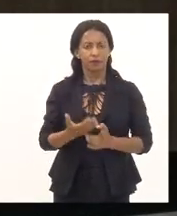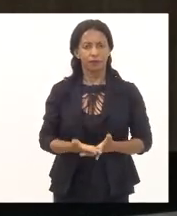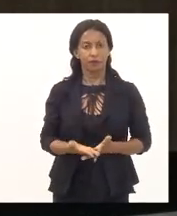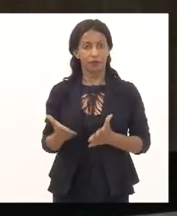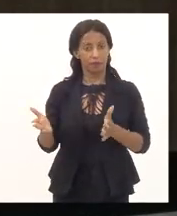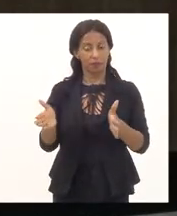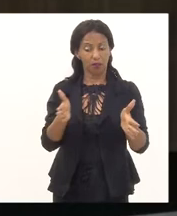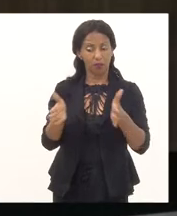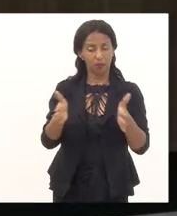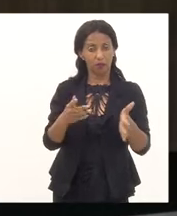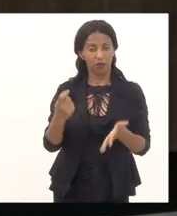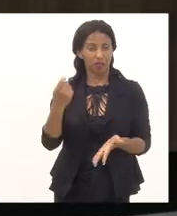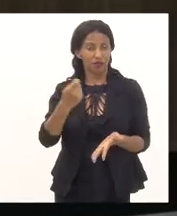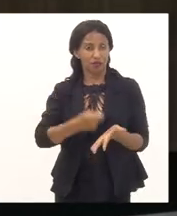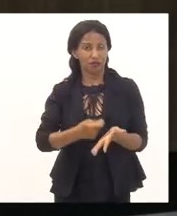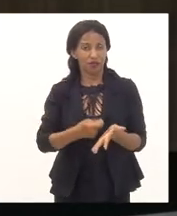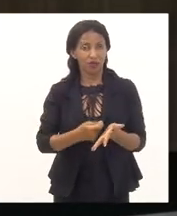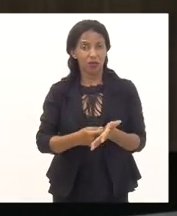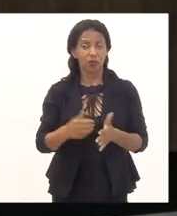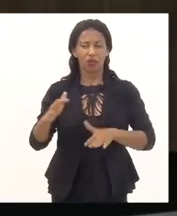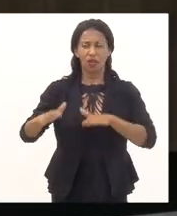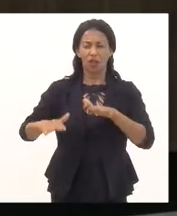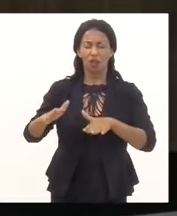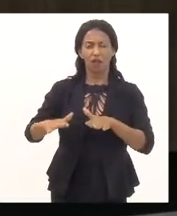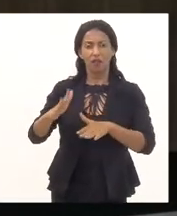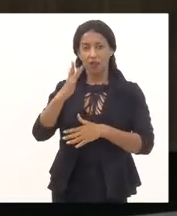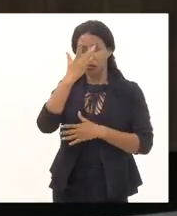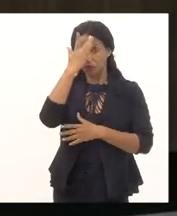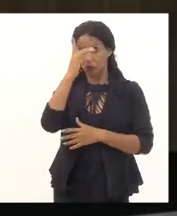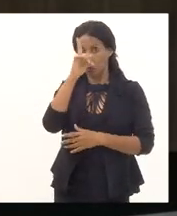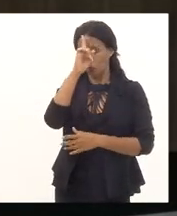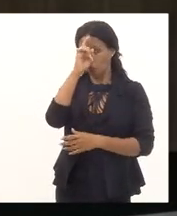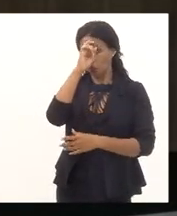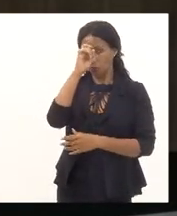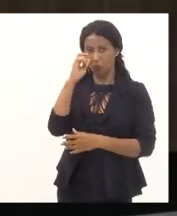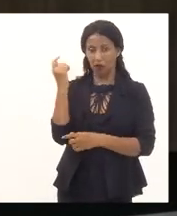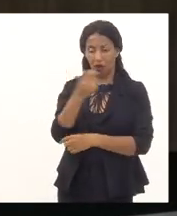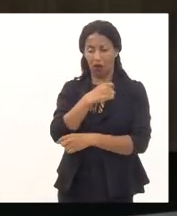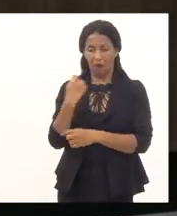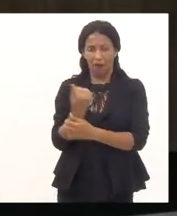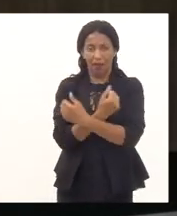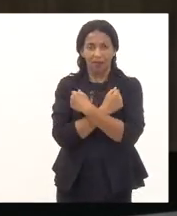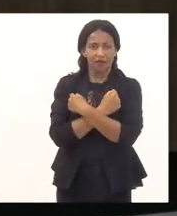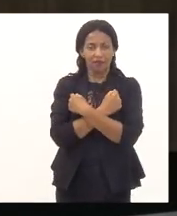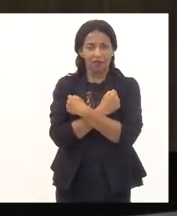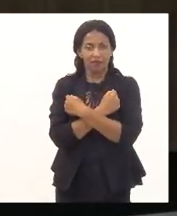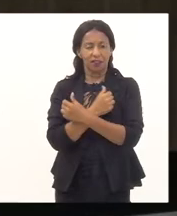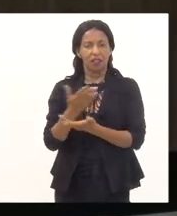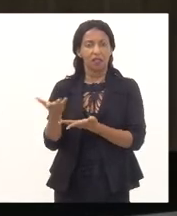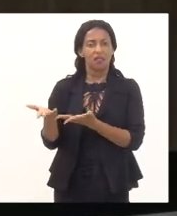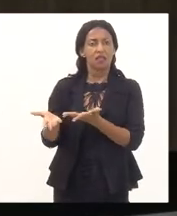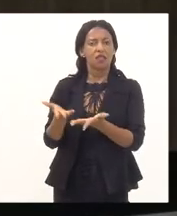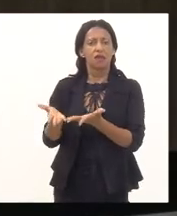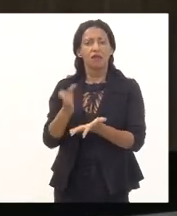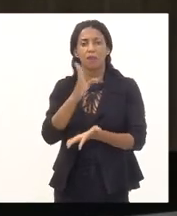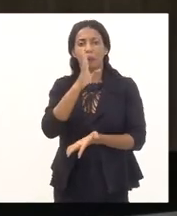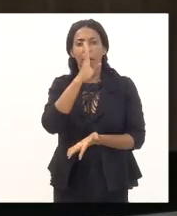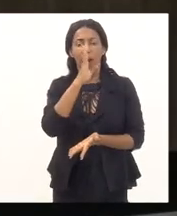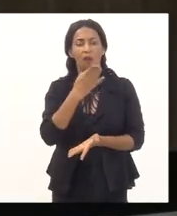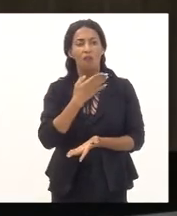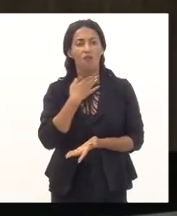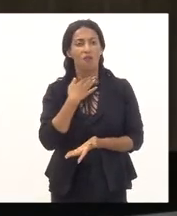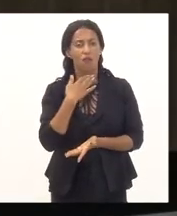inclusive no período da ditadura, muitas vezes a internação de pessoas que eram taxadas como loucas servia para silenciar